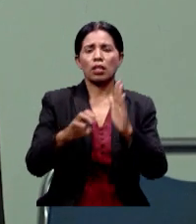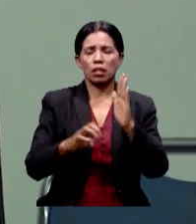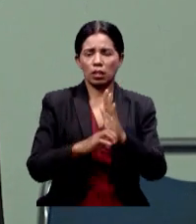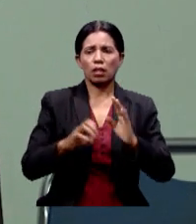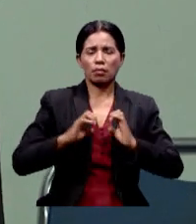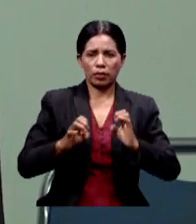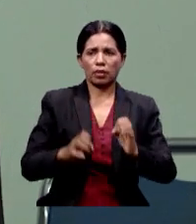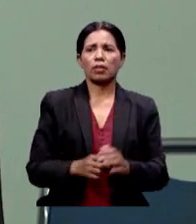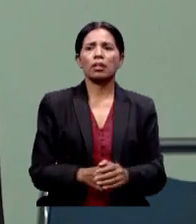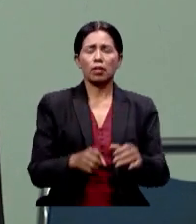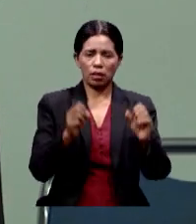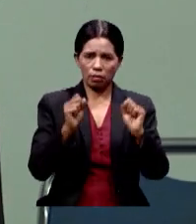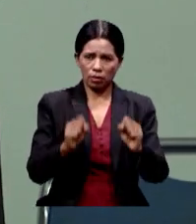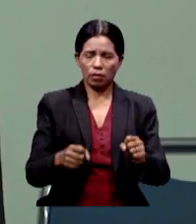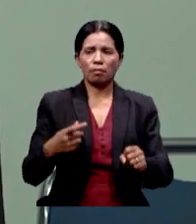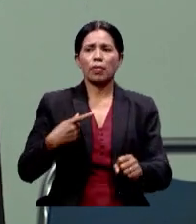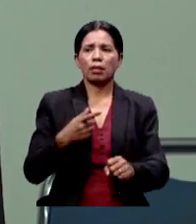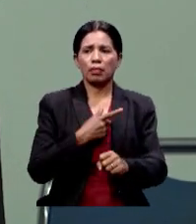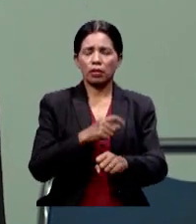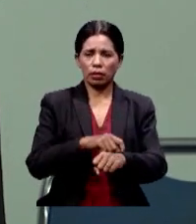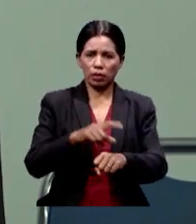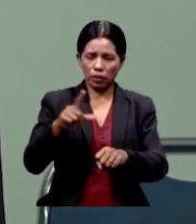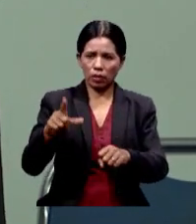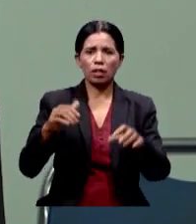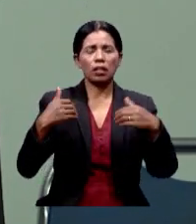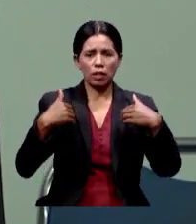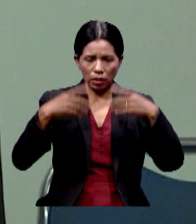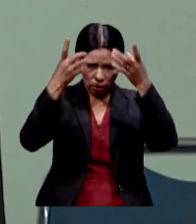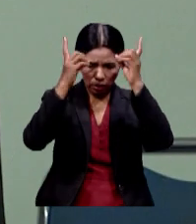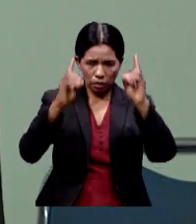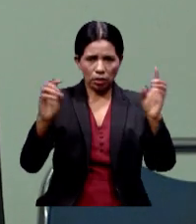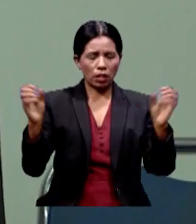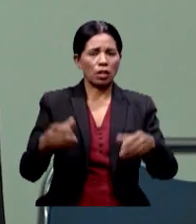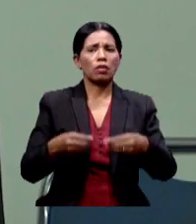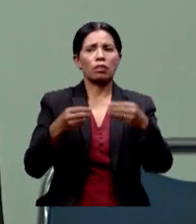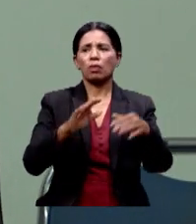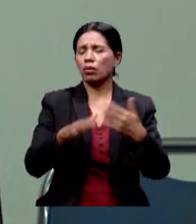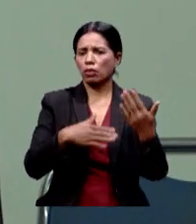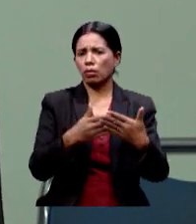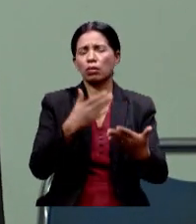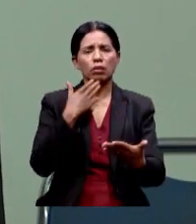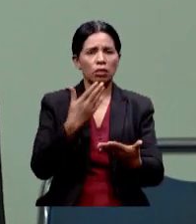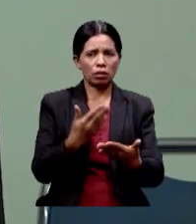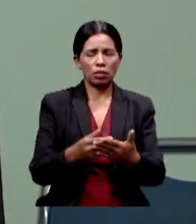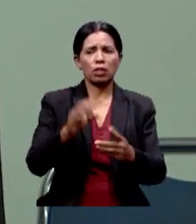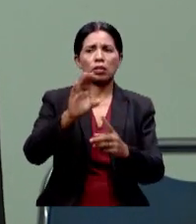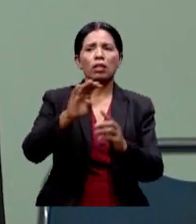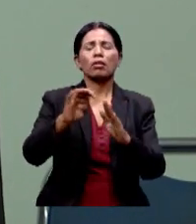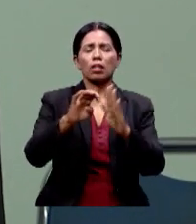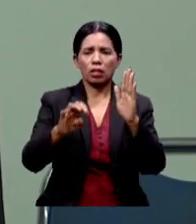sítio, nem parlamento ia voz para tu decidir lá pô. Mas por tudo normal, se de estar lá o